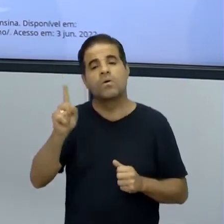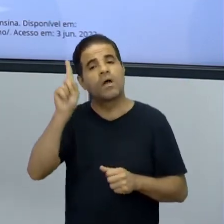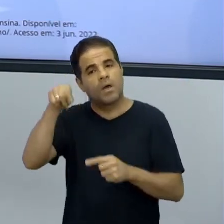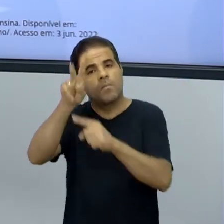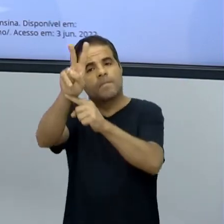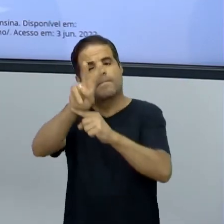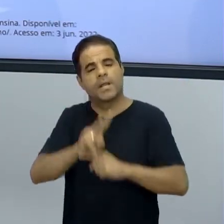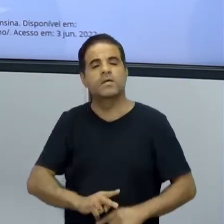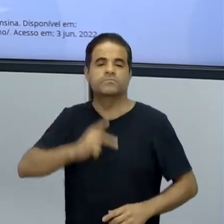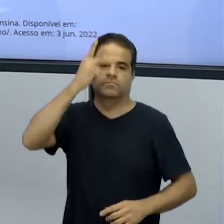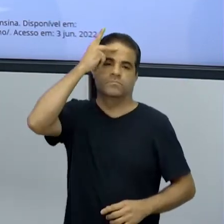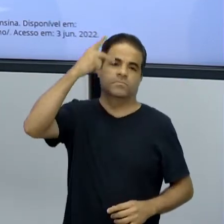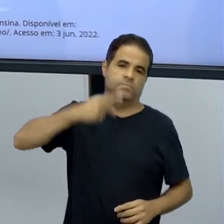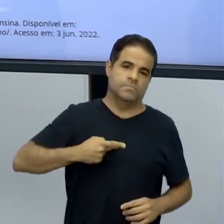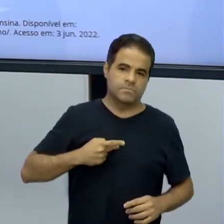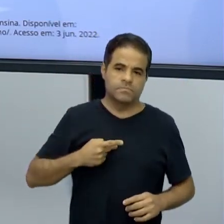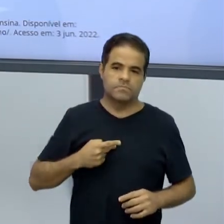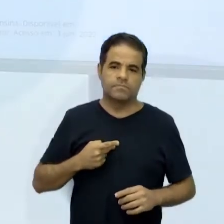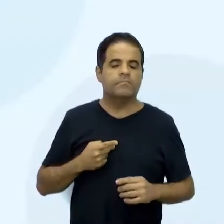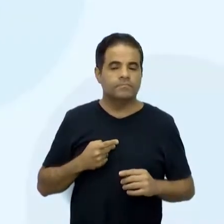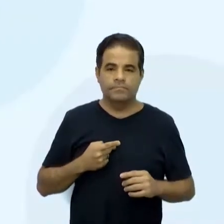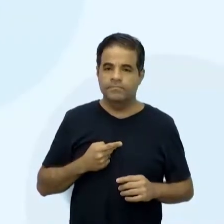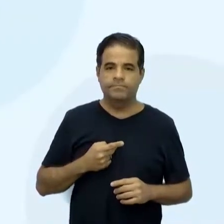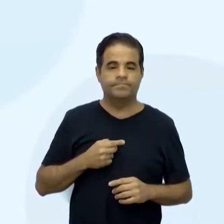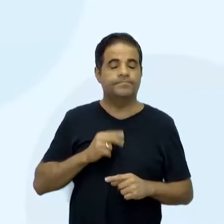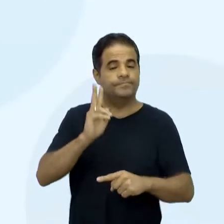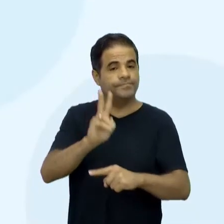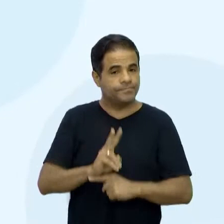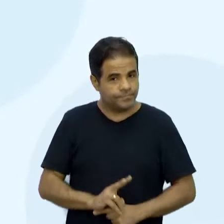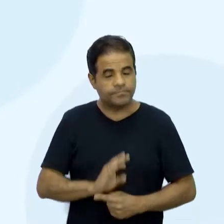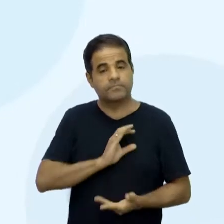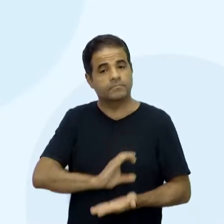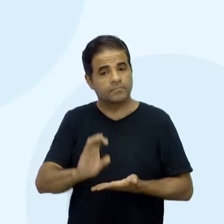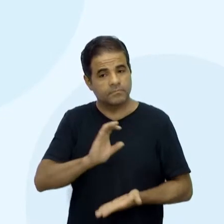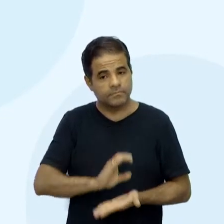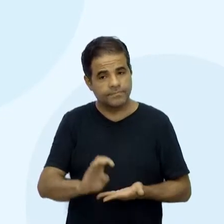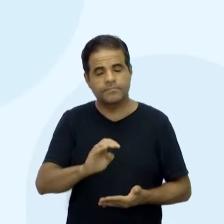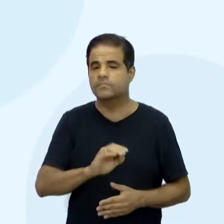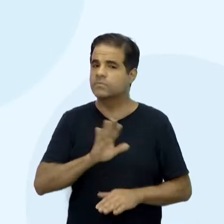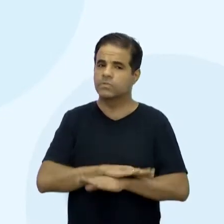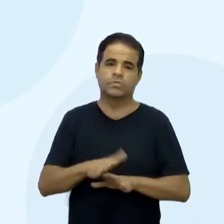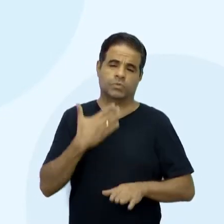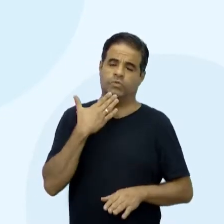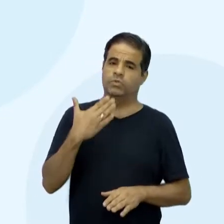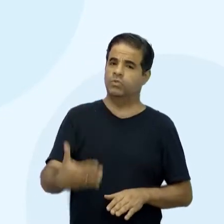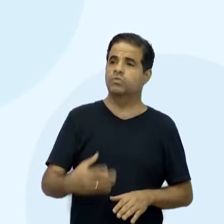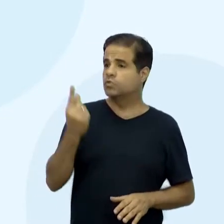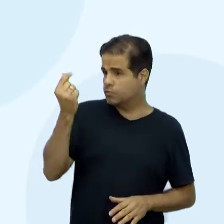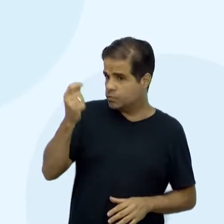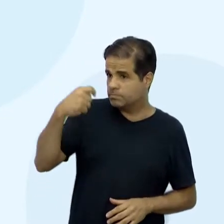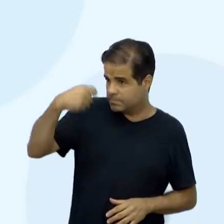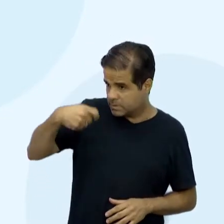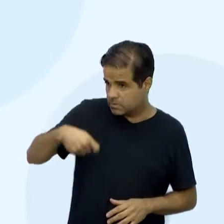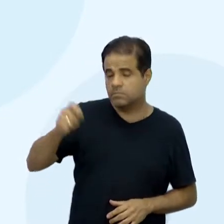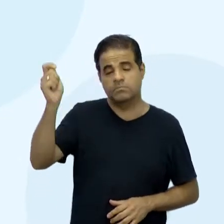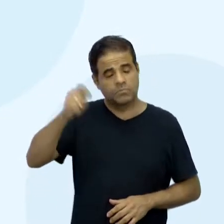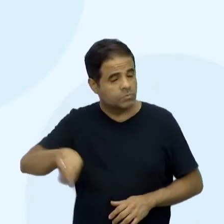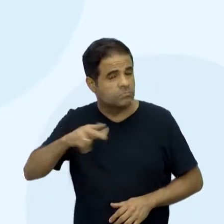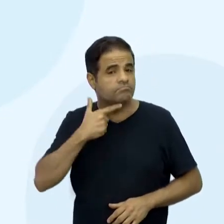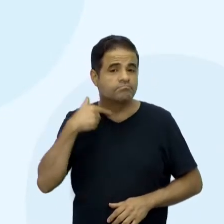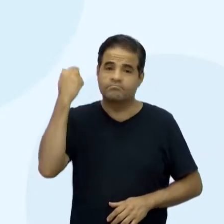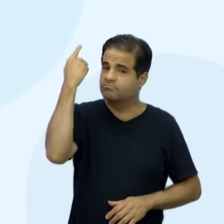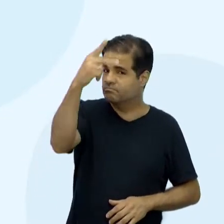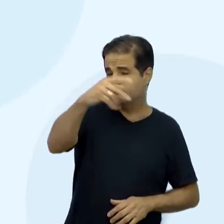empréstimo pessoal. É um tipo de crédito sem restrição para o uso. Você solicita o valor que deseja e pode usá-lo como